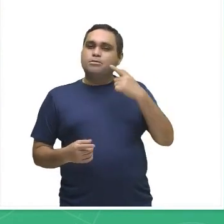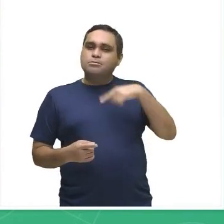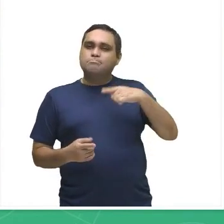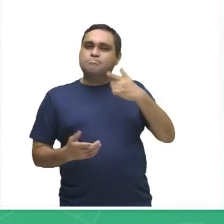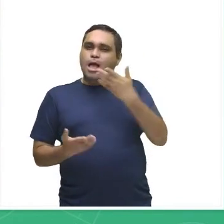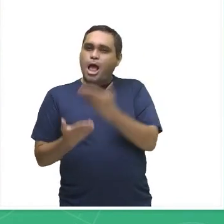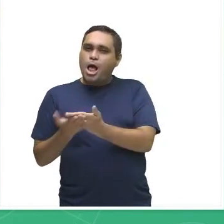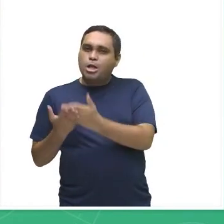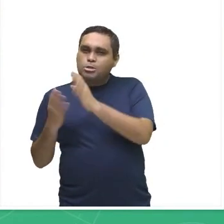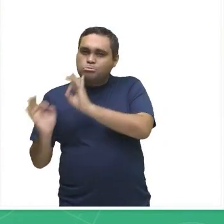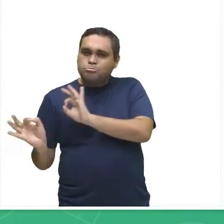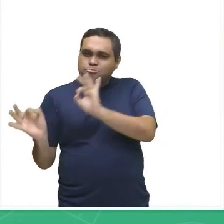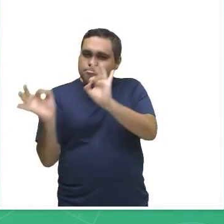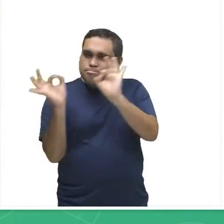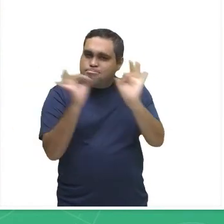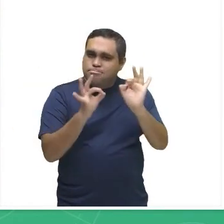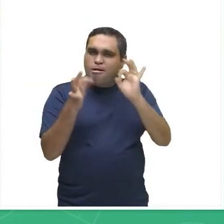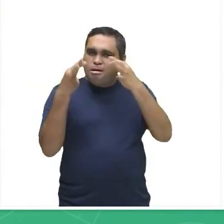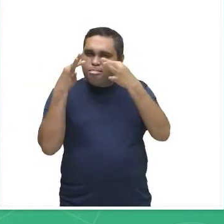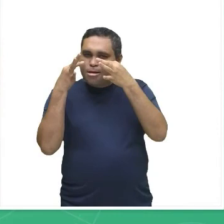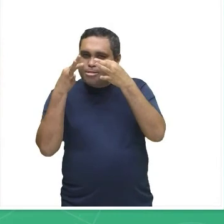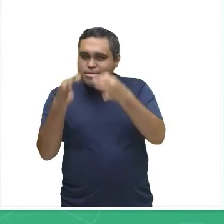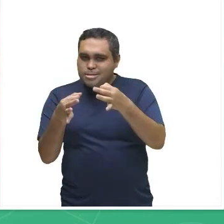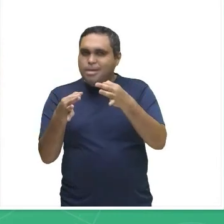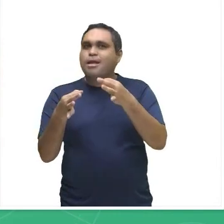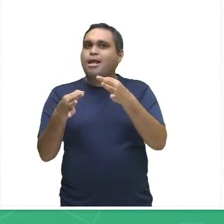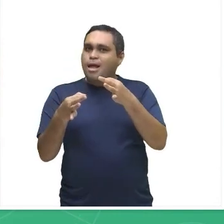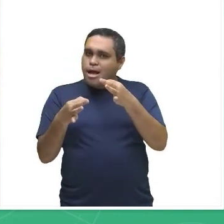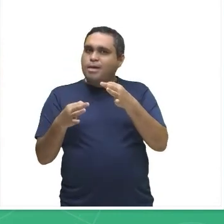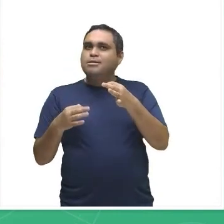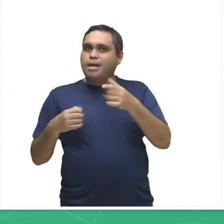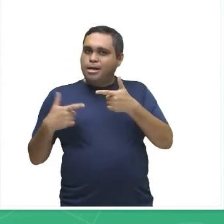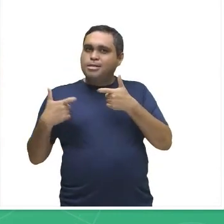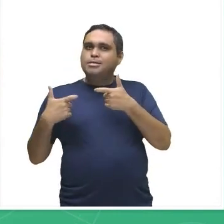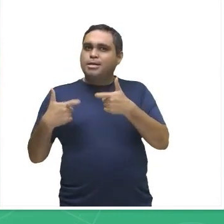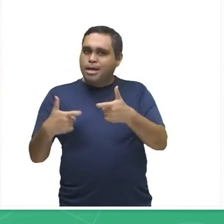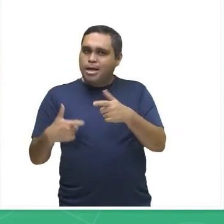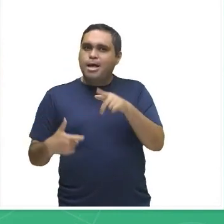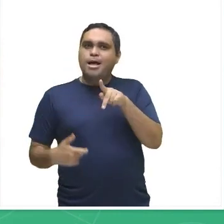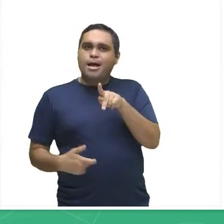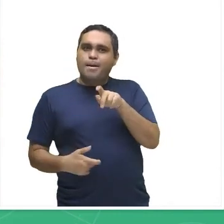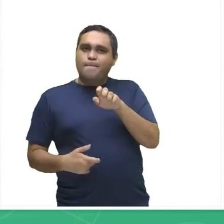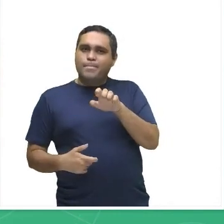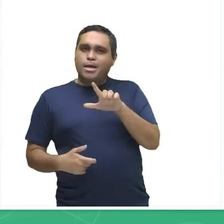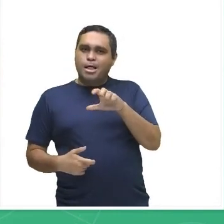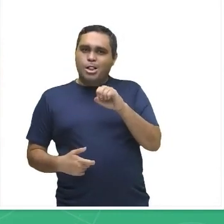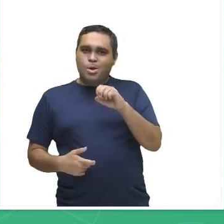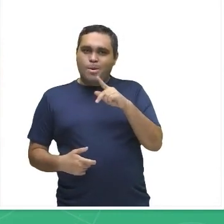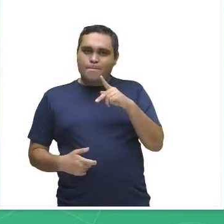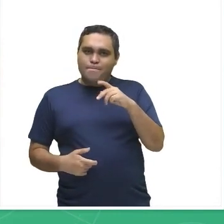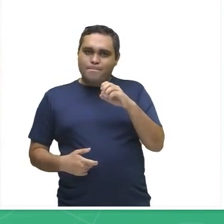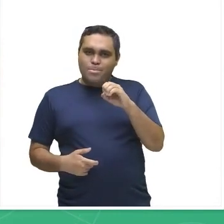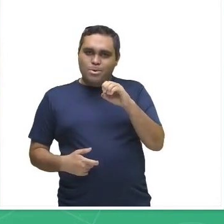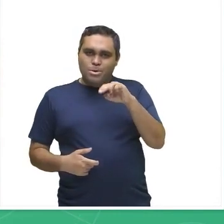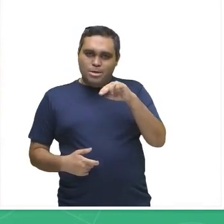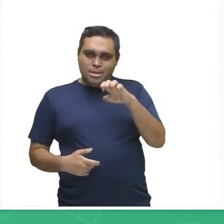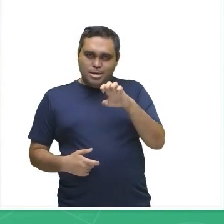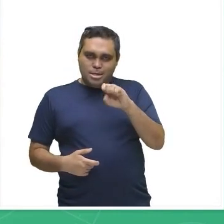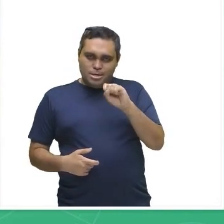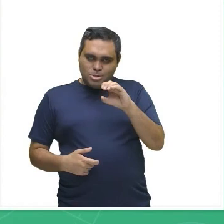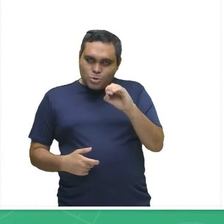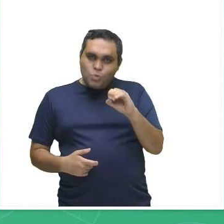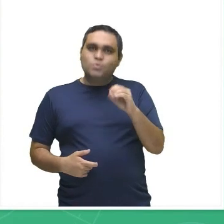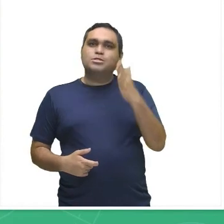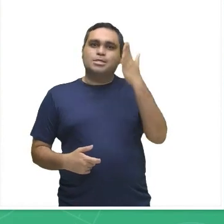prestaram atenção ali no que foi a Guerra do Peloponeso. E vamos ver então qual seria essa